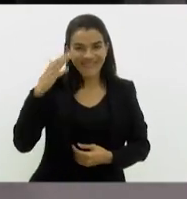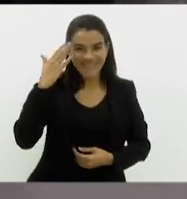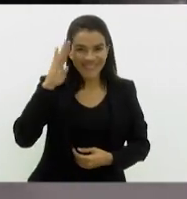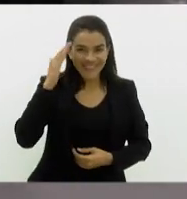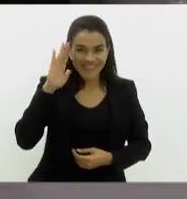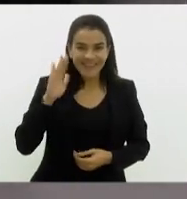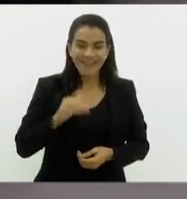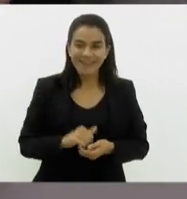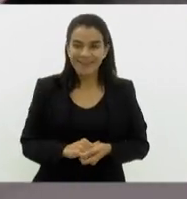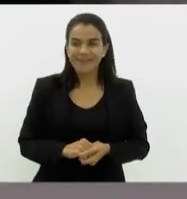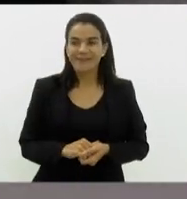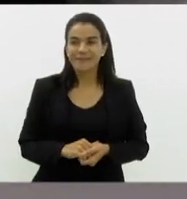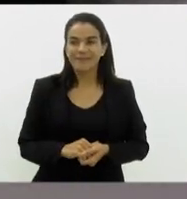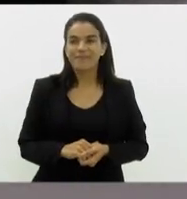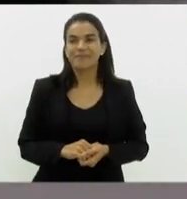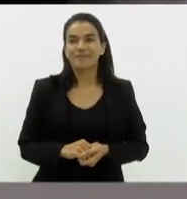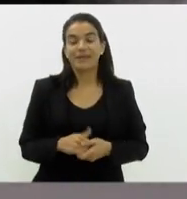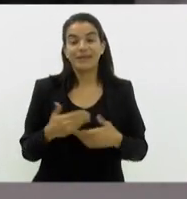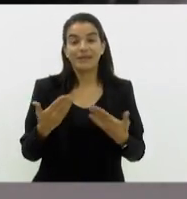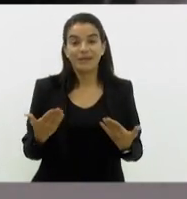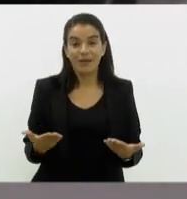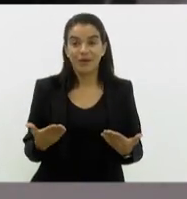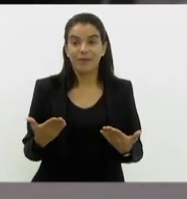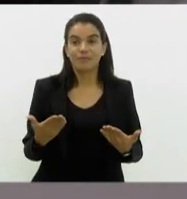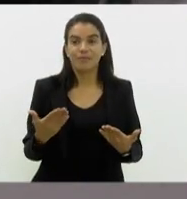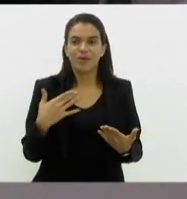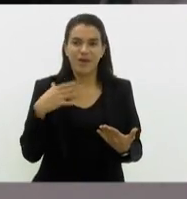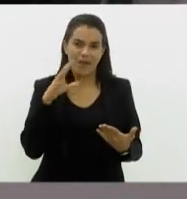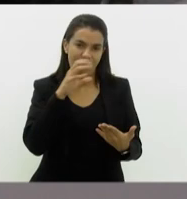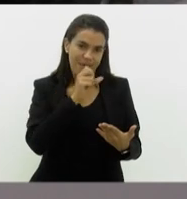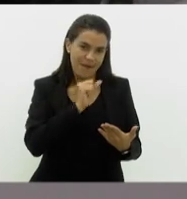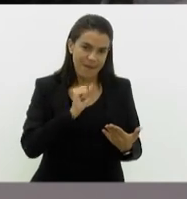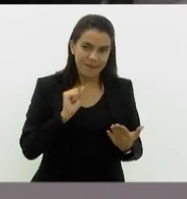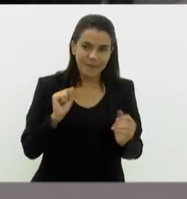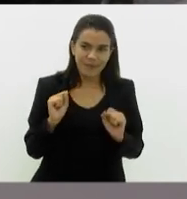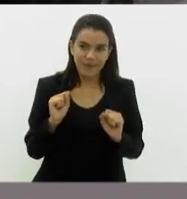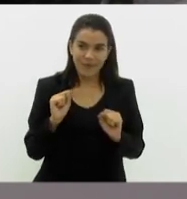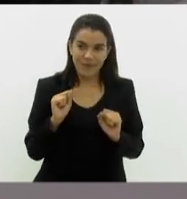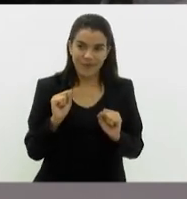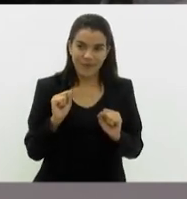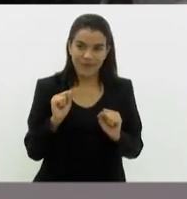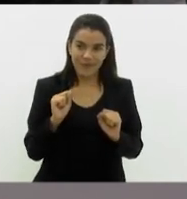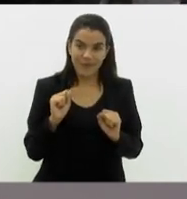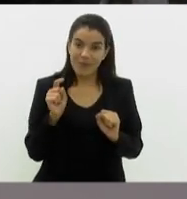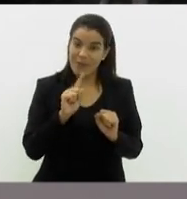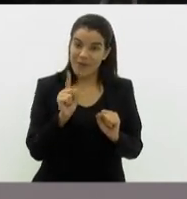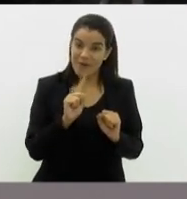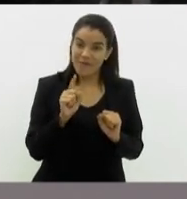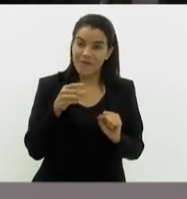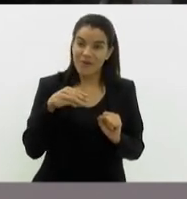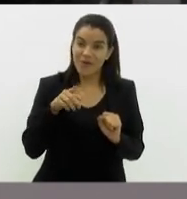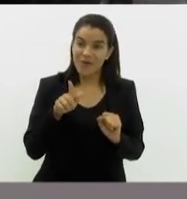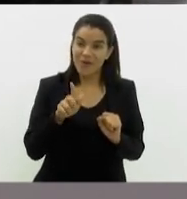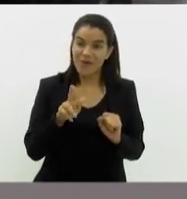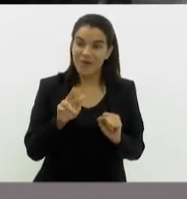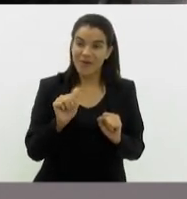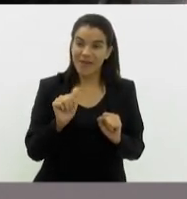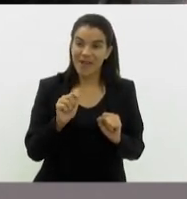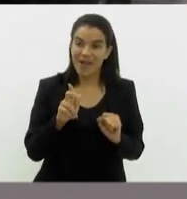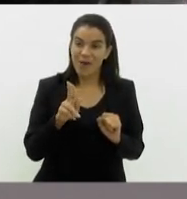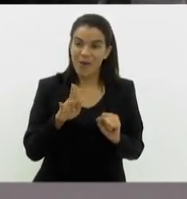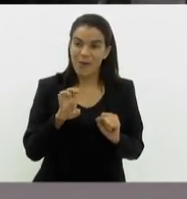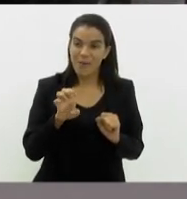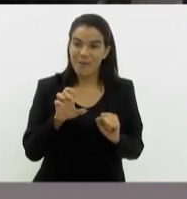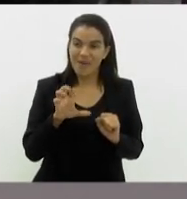líder eu entendo mas como vossa excelência me citou só rapidamente c não falei você não falou go Alberto próxima vez eu fala